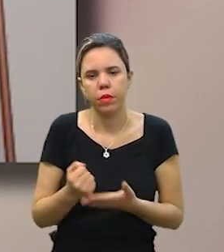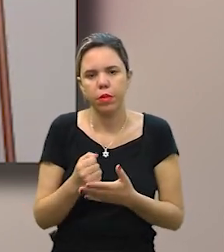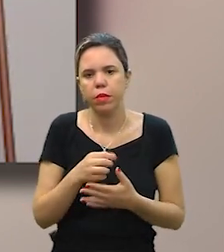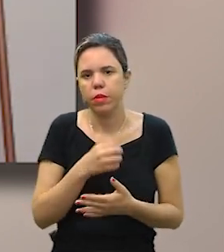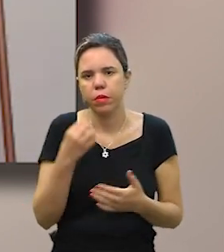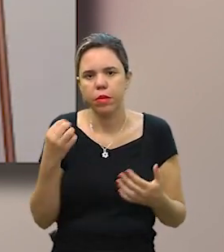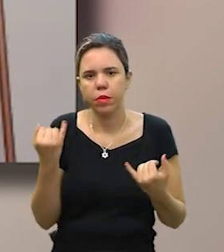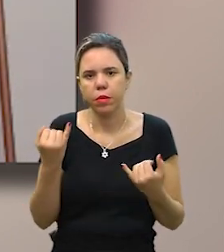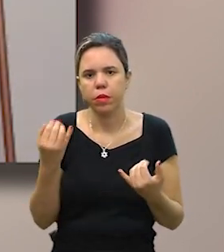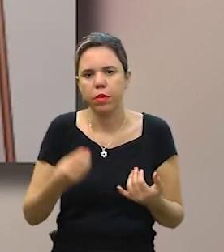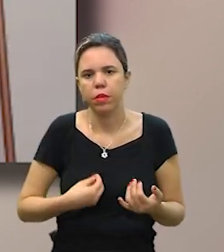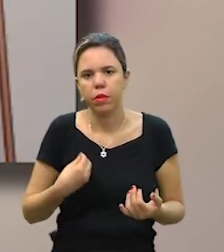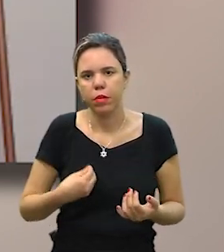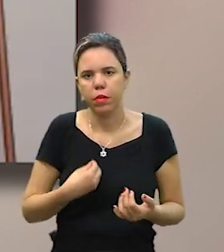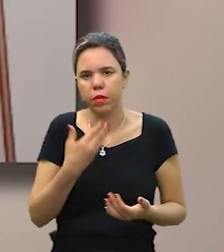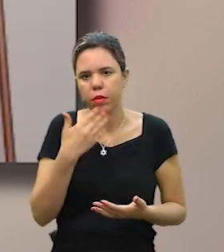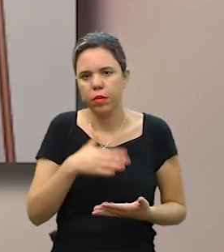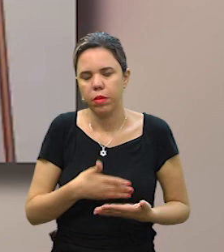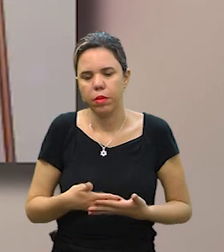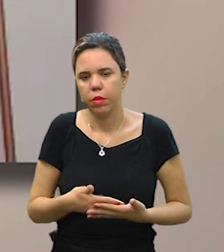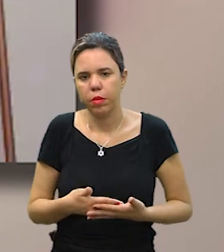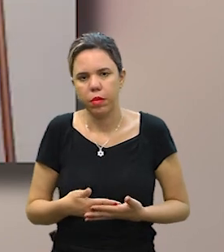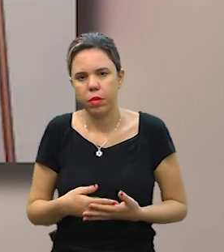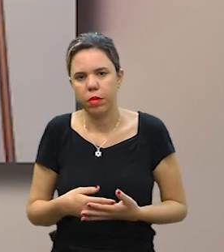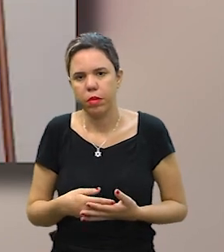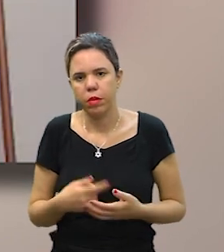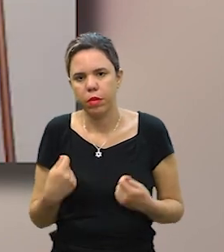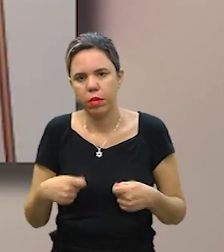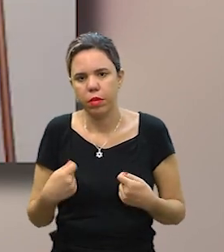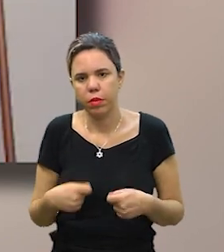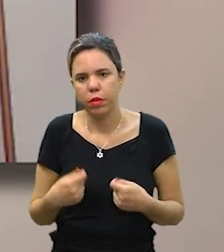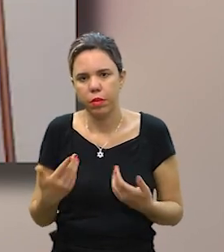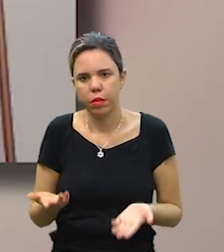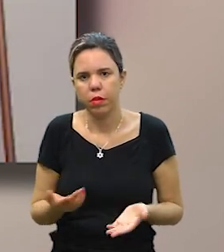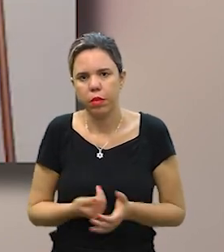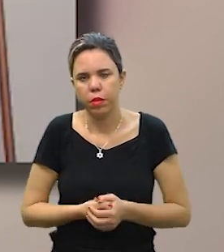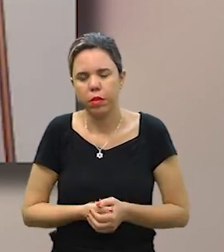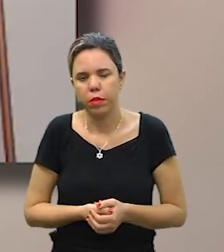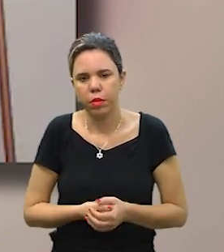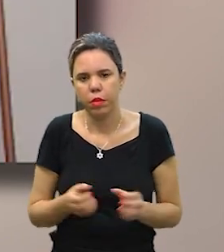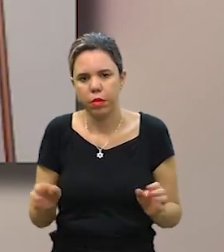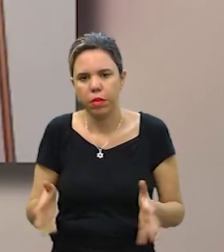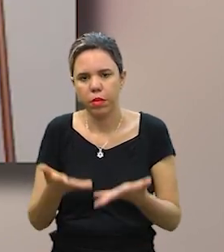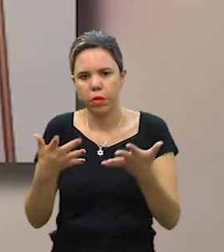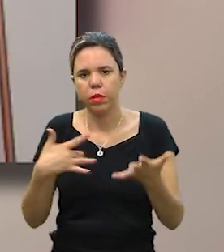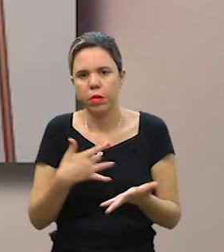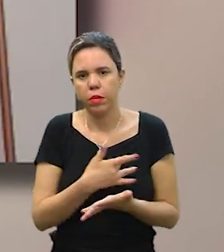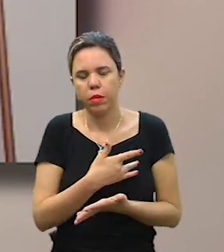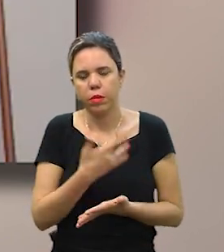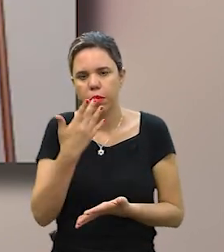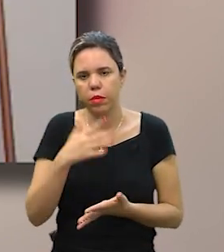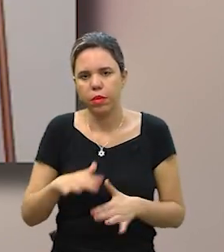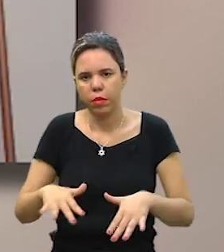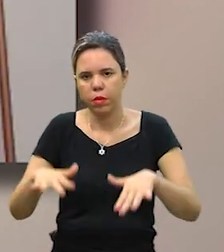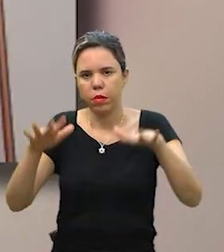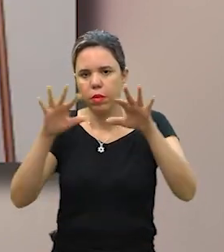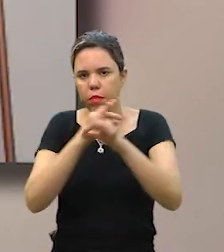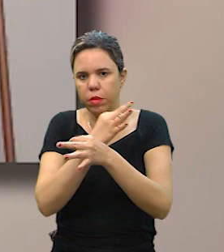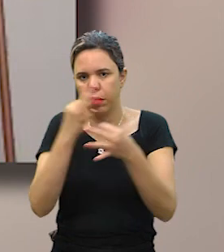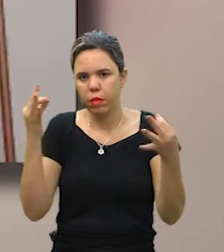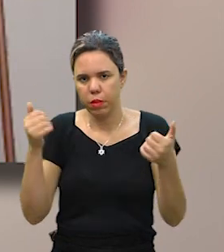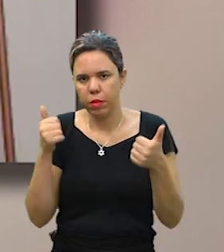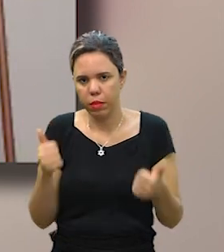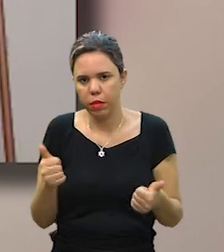fazem tanta diferença na vida desses pequenos, porque a gente precisa disso, né? Proporcionar saúde para que eles